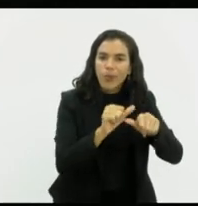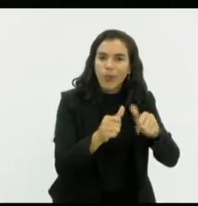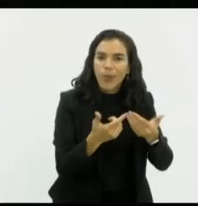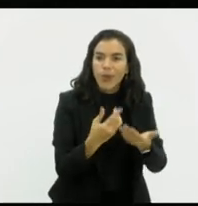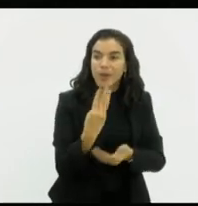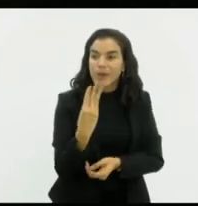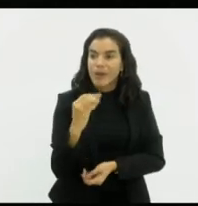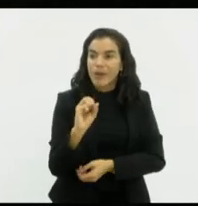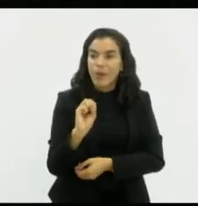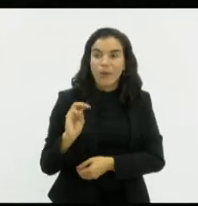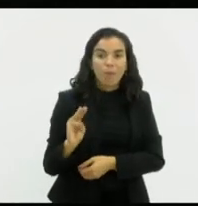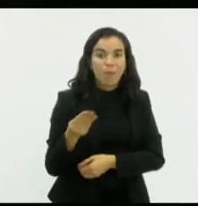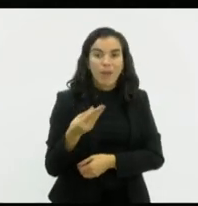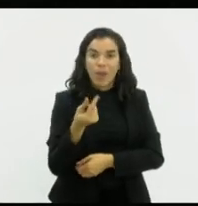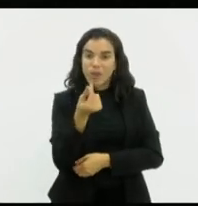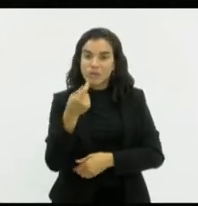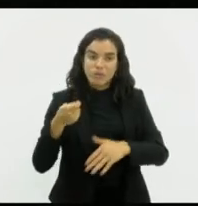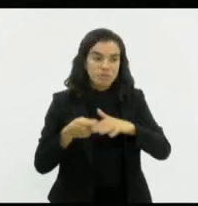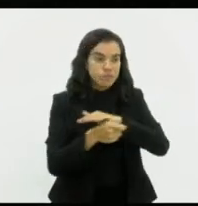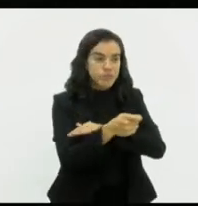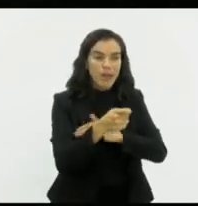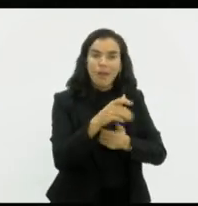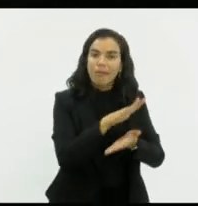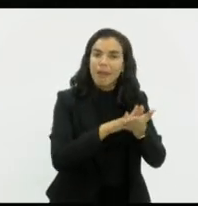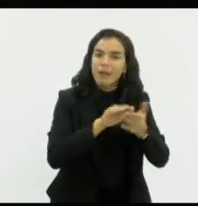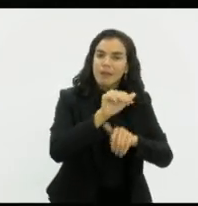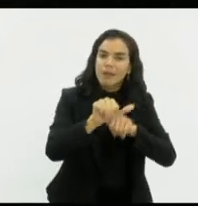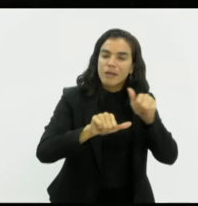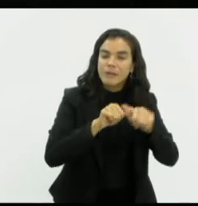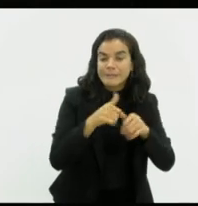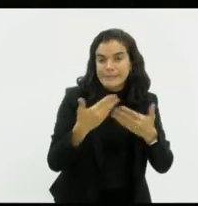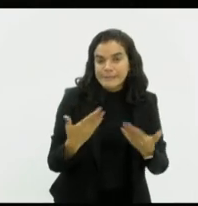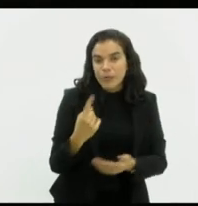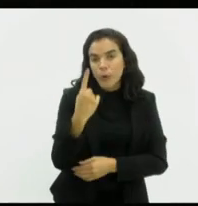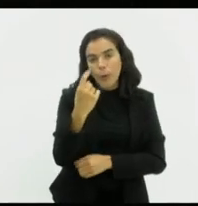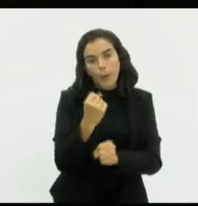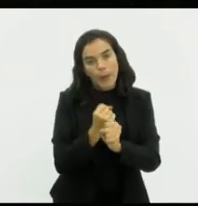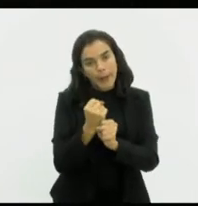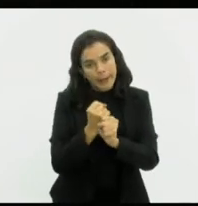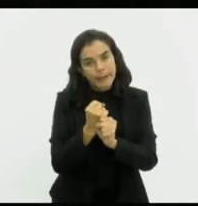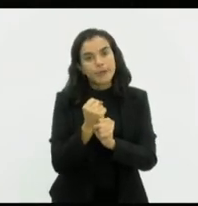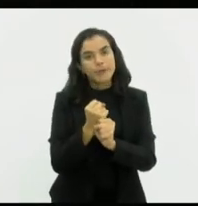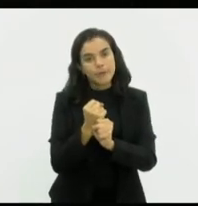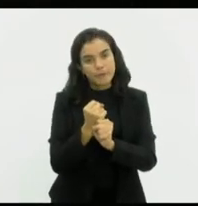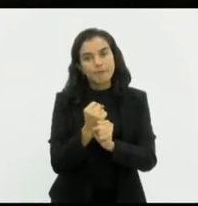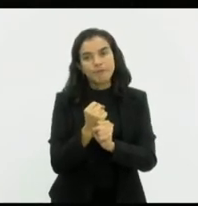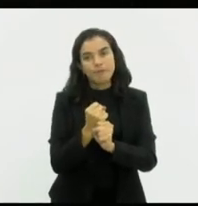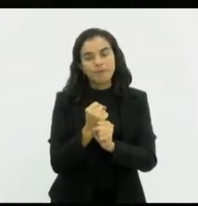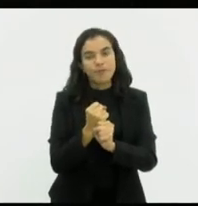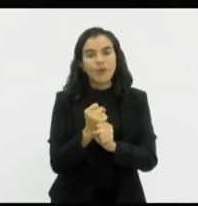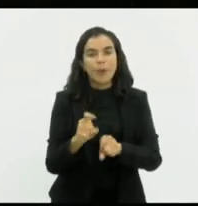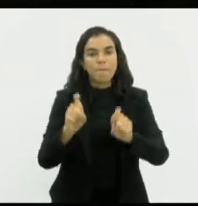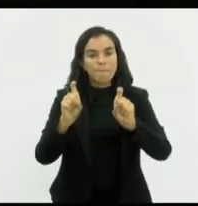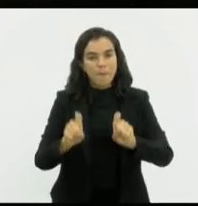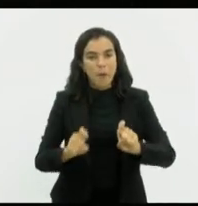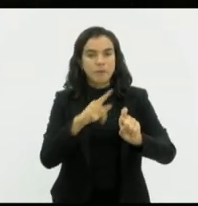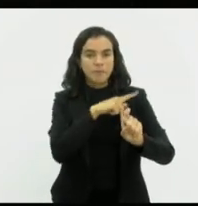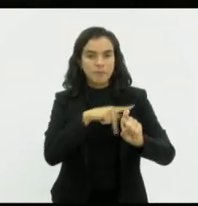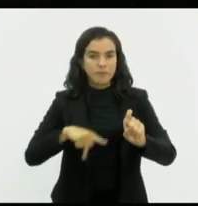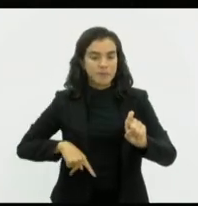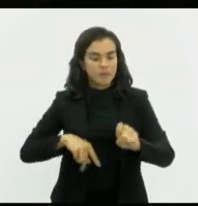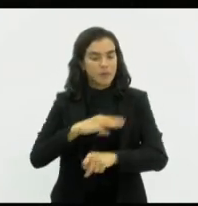38 milhões foram investidos e nada aconteceu. Então, já se passou um ano do governo do presidente